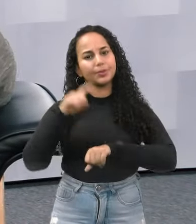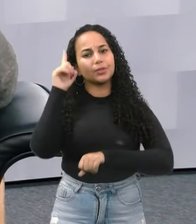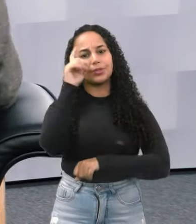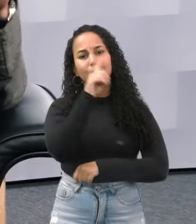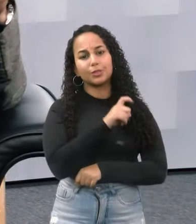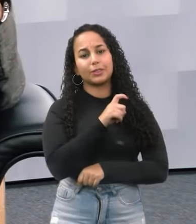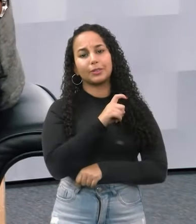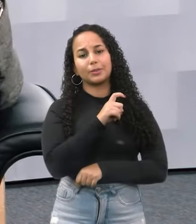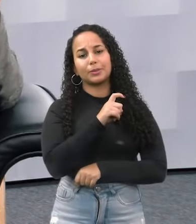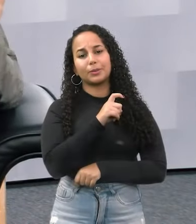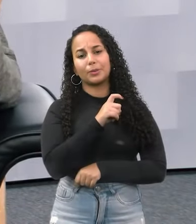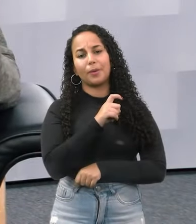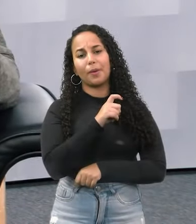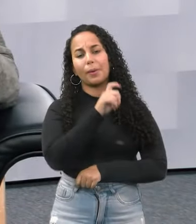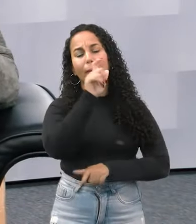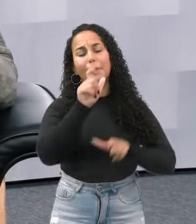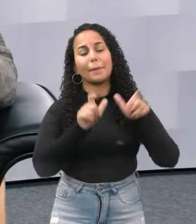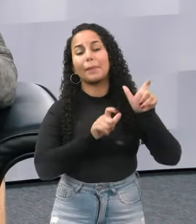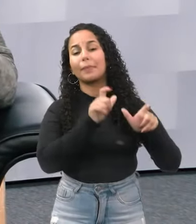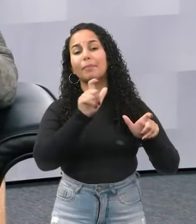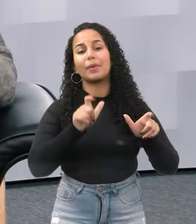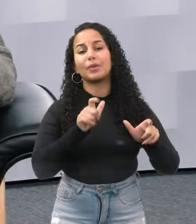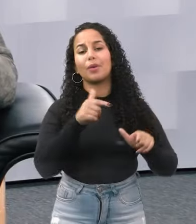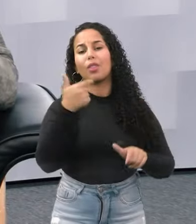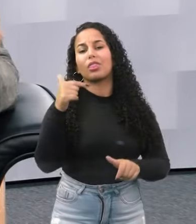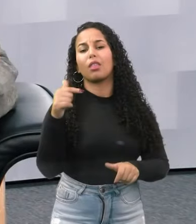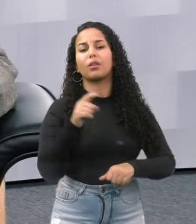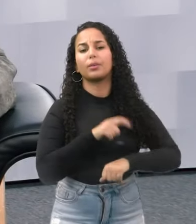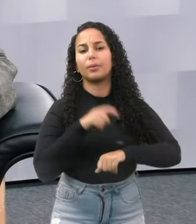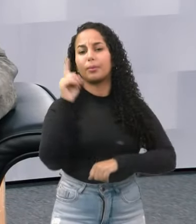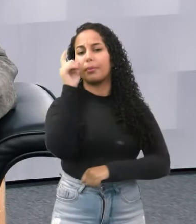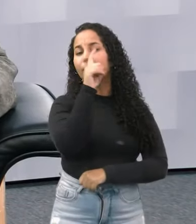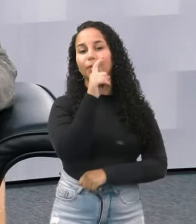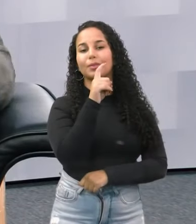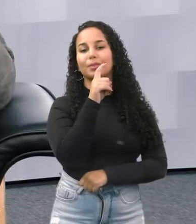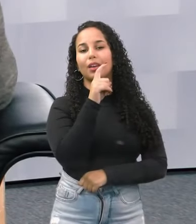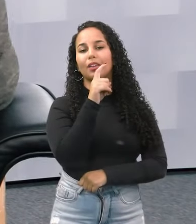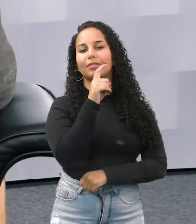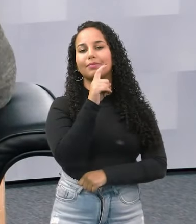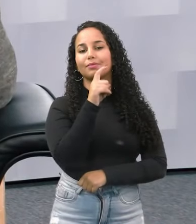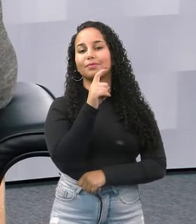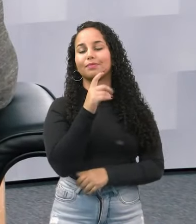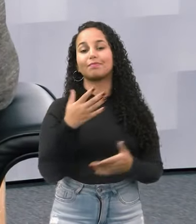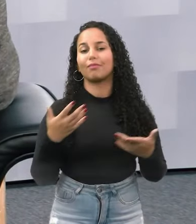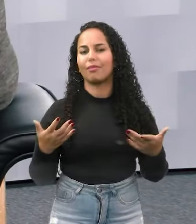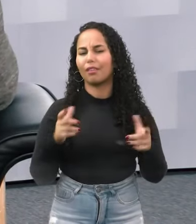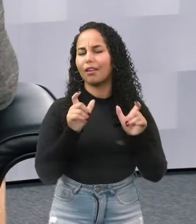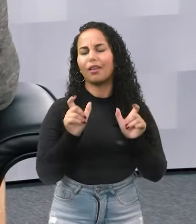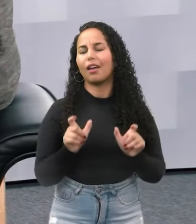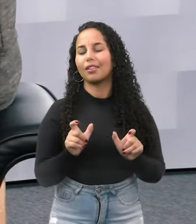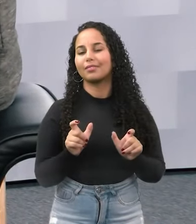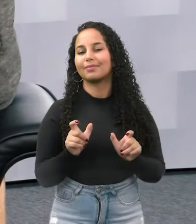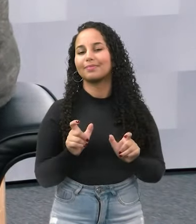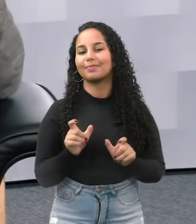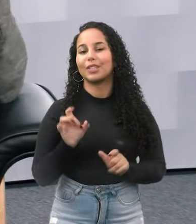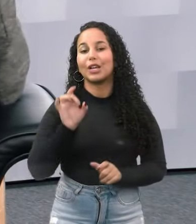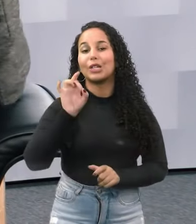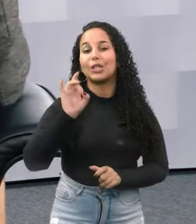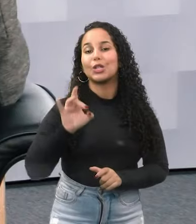Provação. Quem nessa terra não foi provado? Quem neste mundo não é